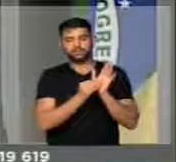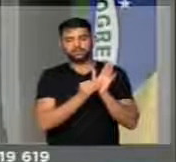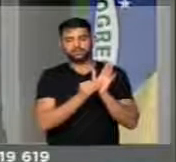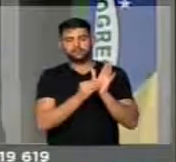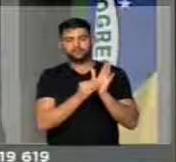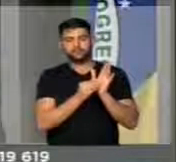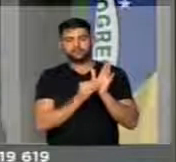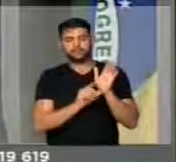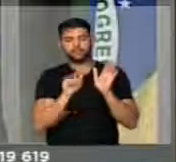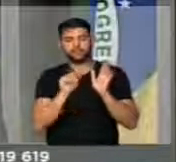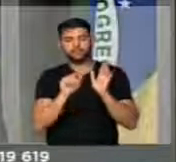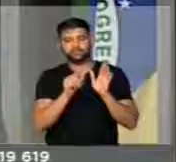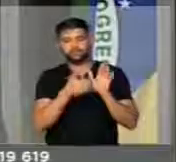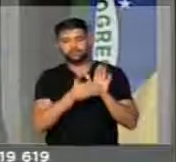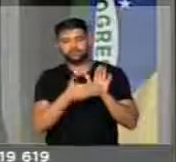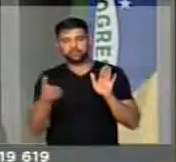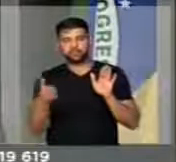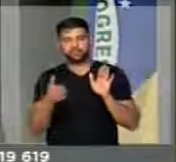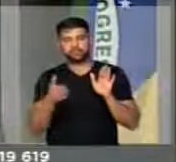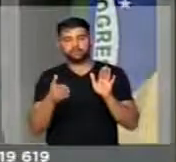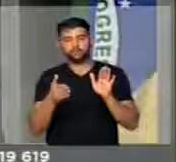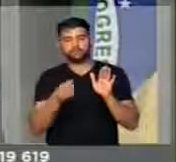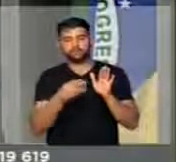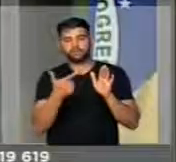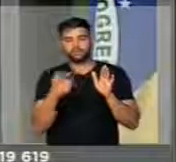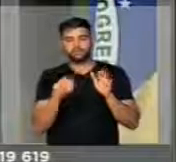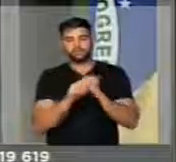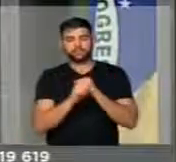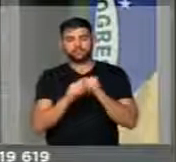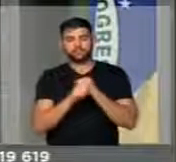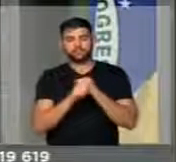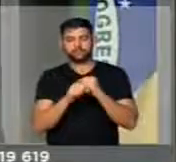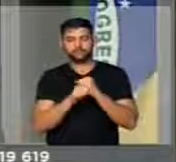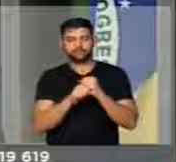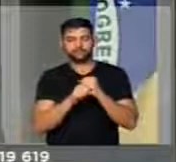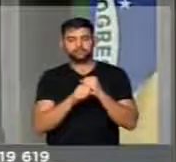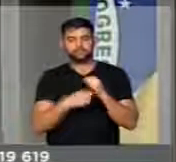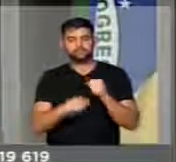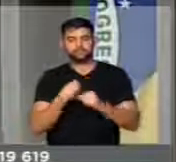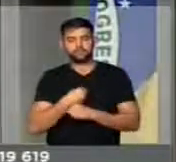colocamos que o prazo de 20 anos